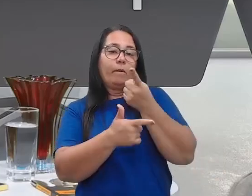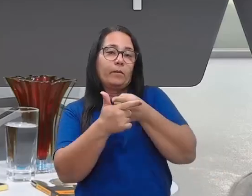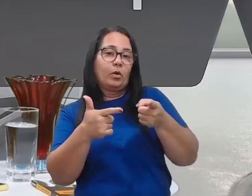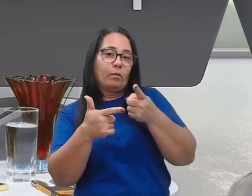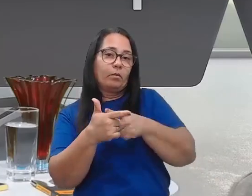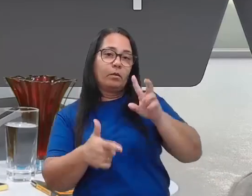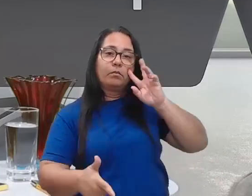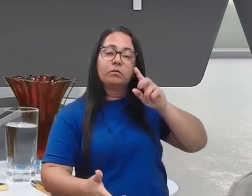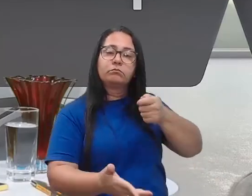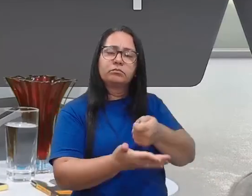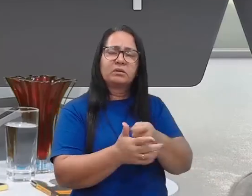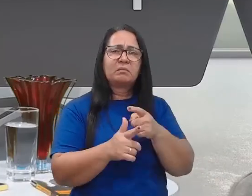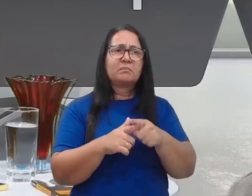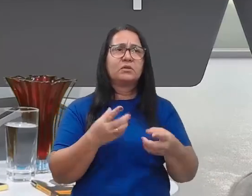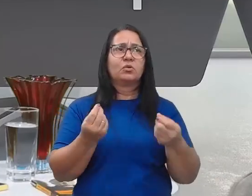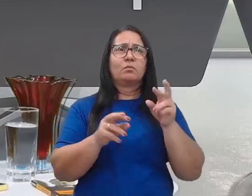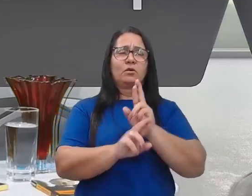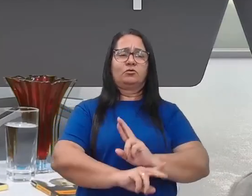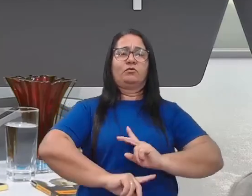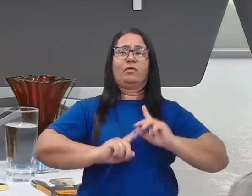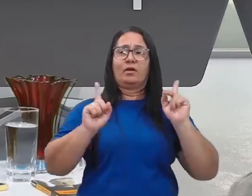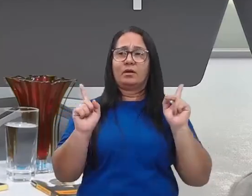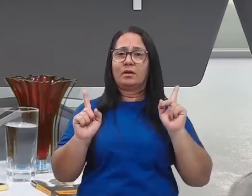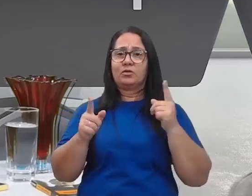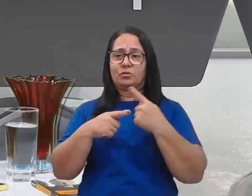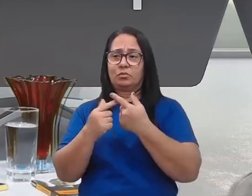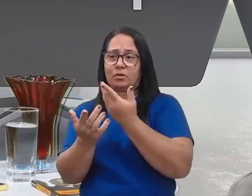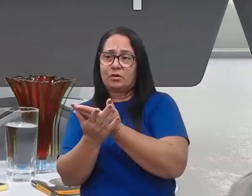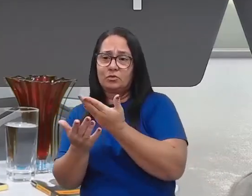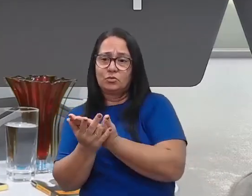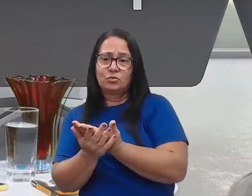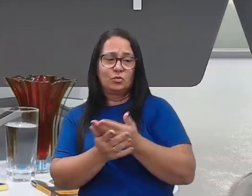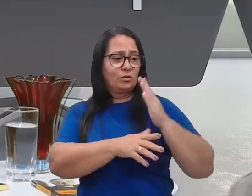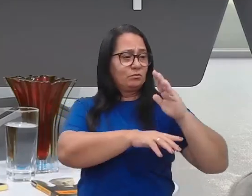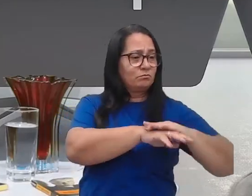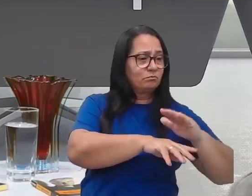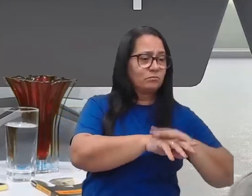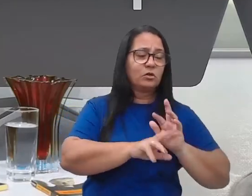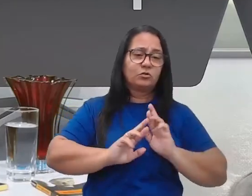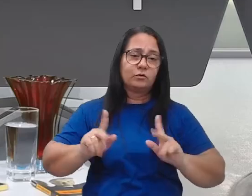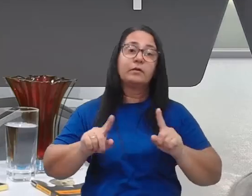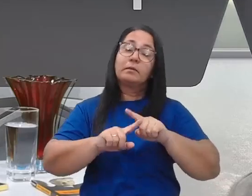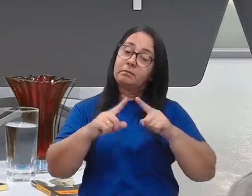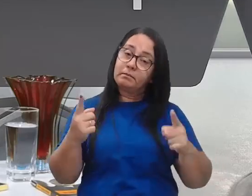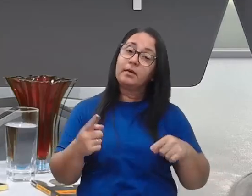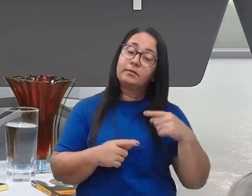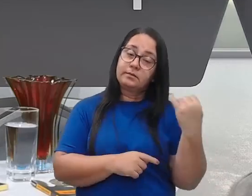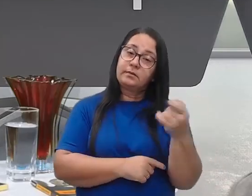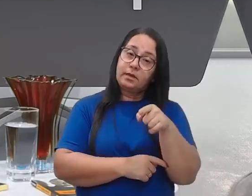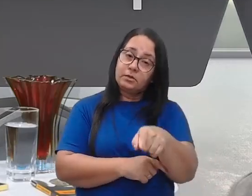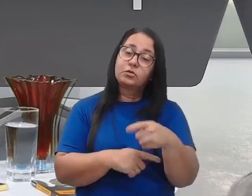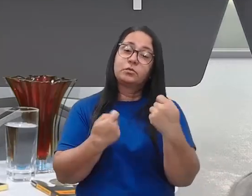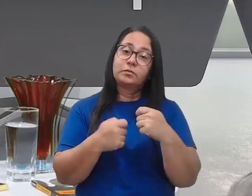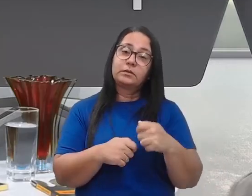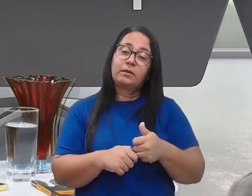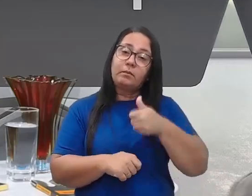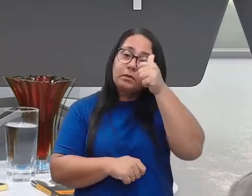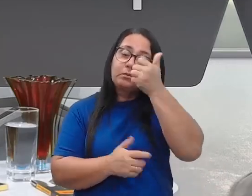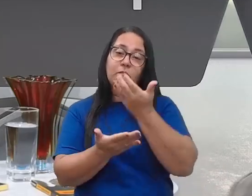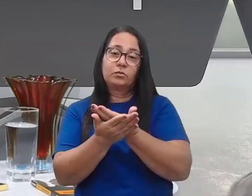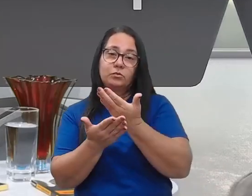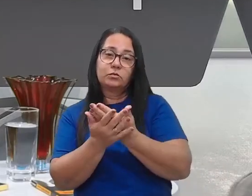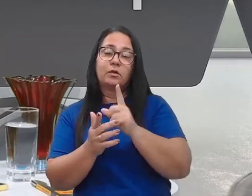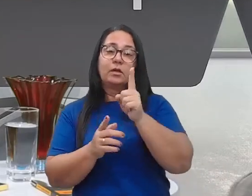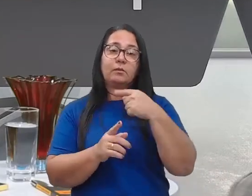tão diferente a realidade da sala de aula, mas é justamente para isso que o aluno está na sala de aula. É para ele fazer essa adaptação. Qual é